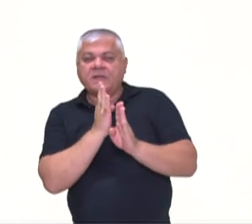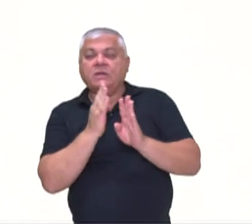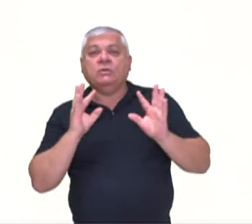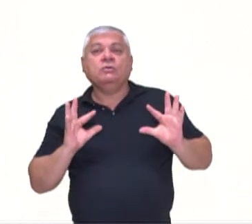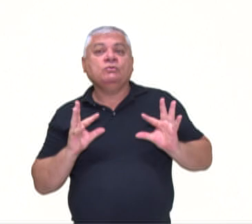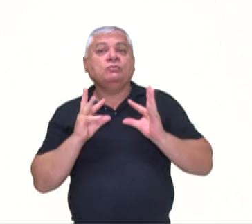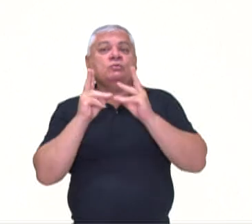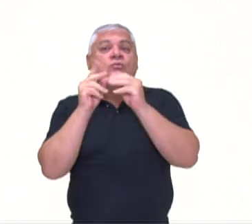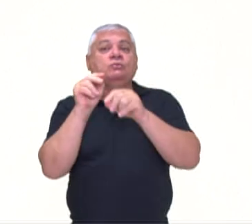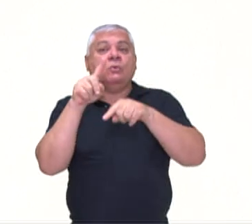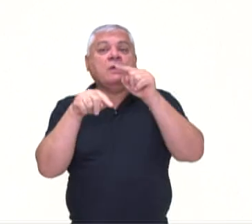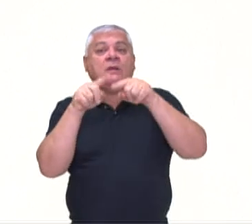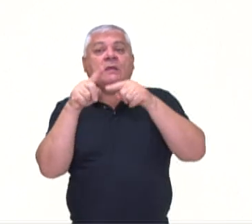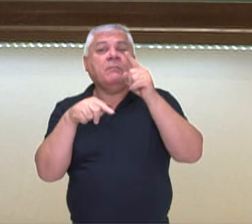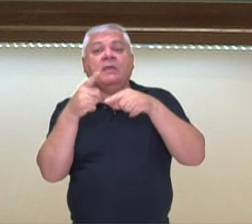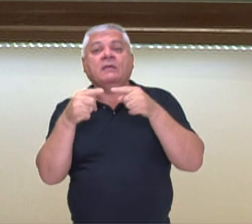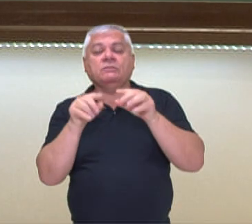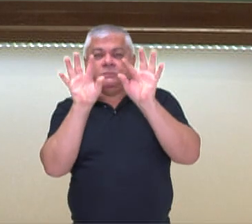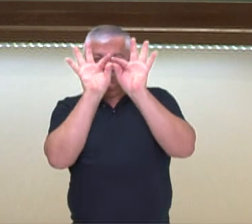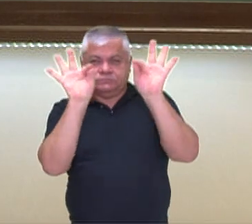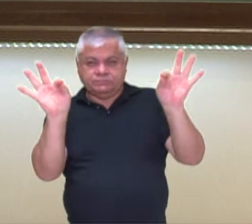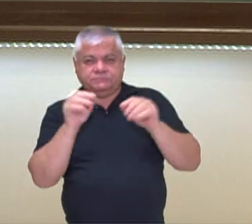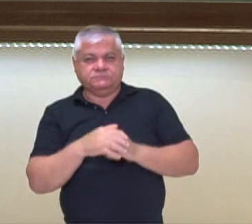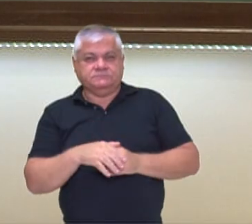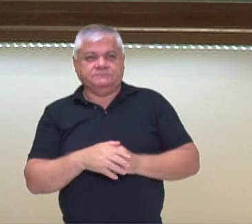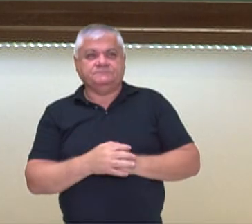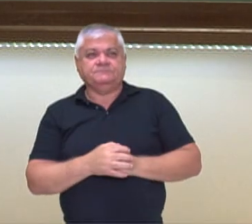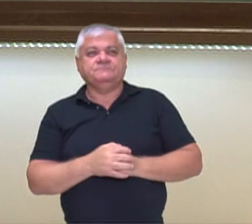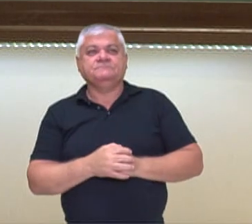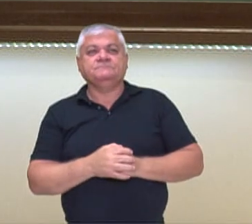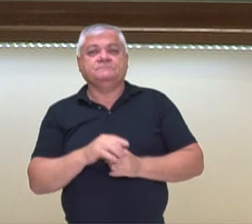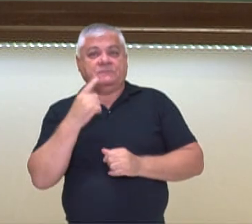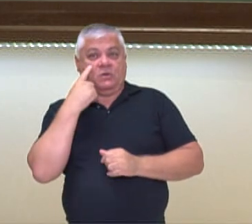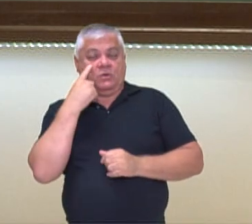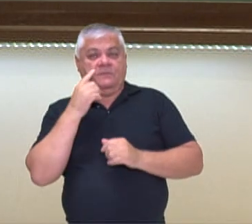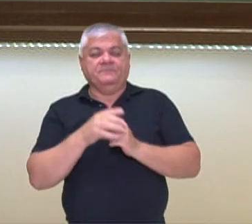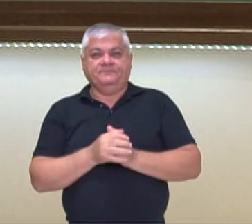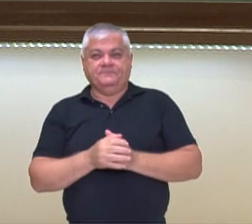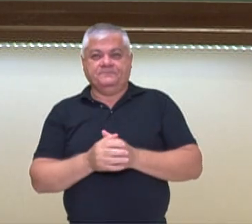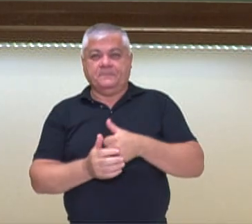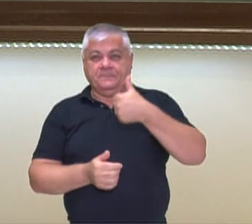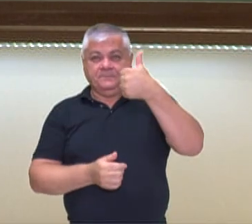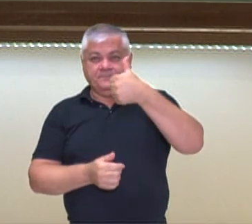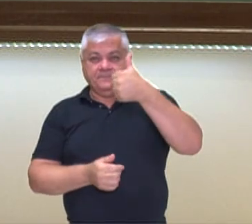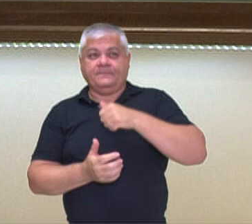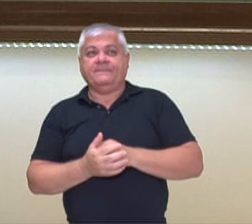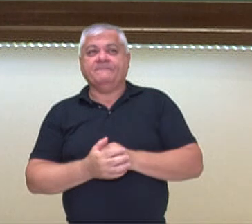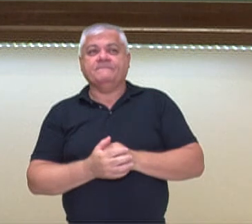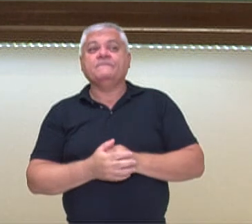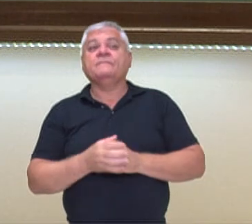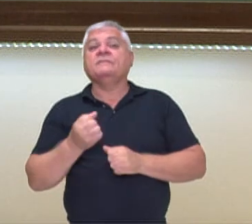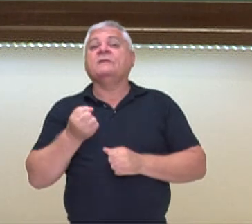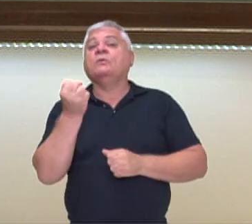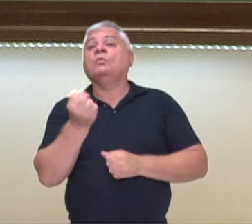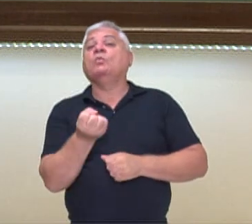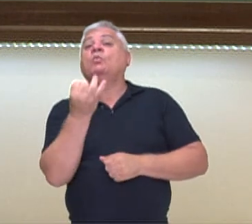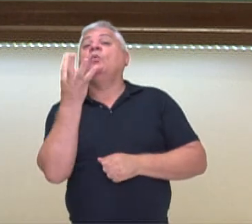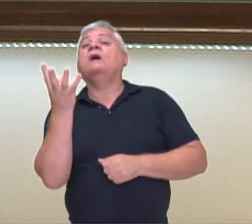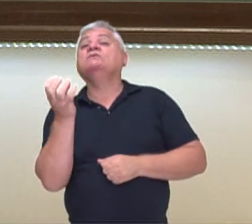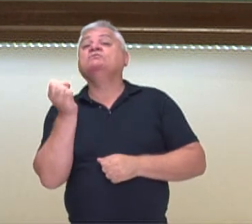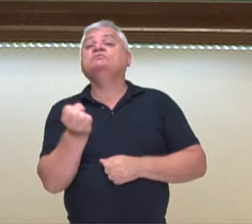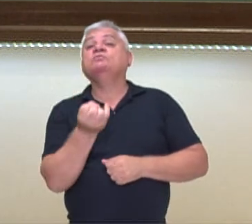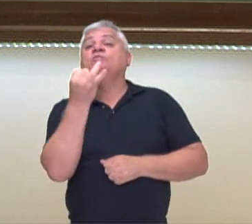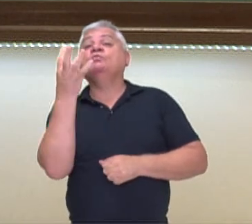todos os elementos presentes na equação. Vamos à correção, então? Vejam só. Primeiro, os índices, né?